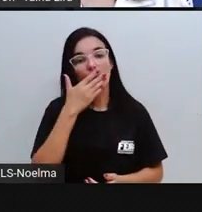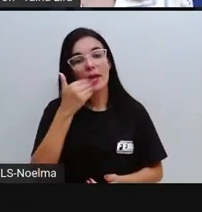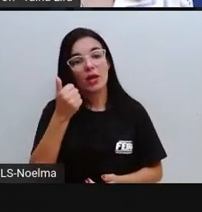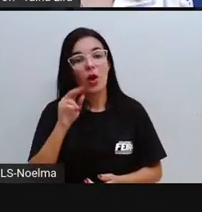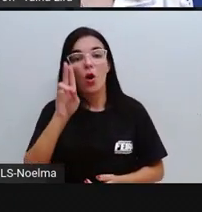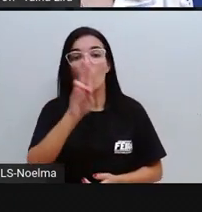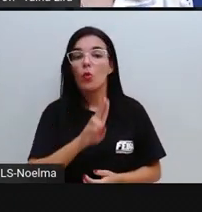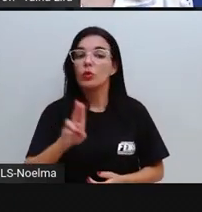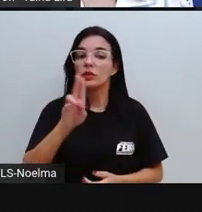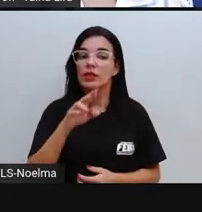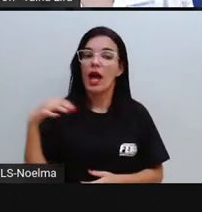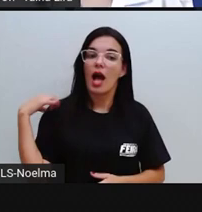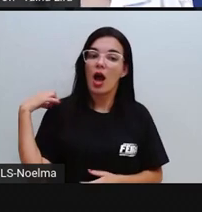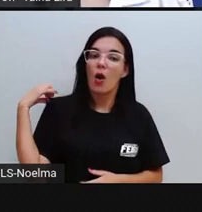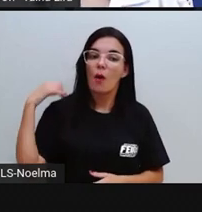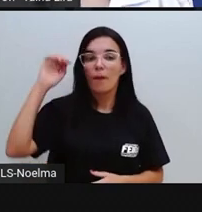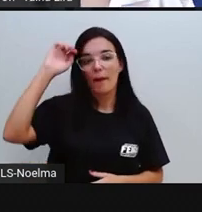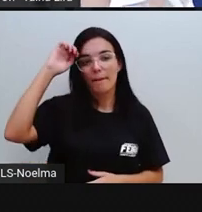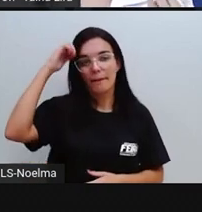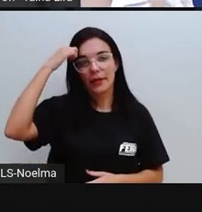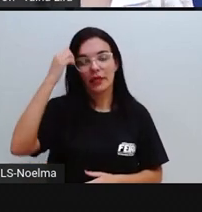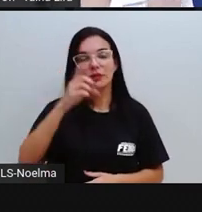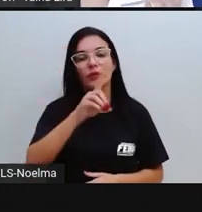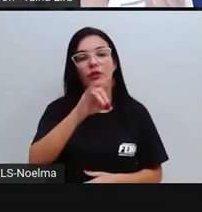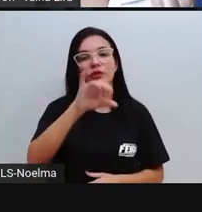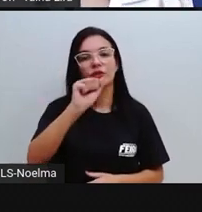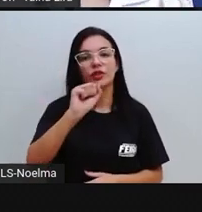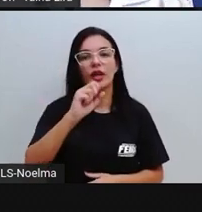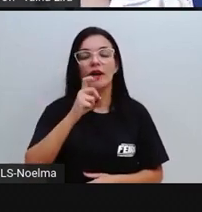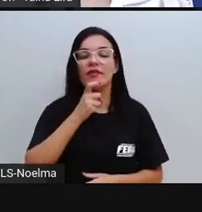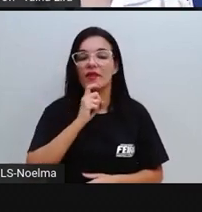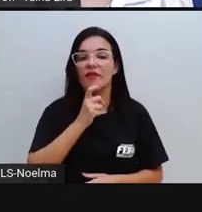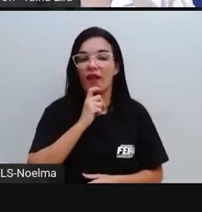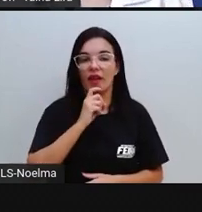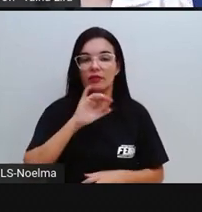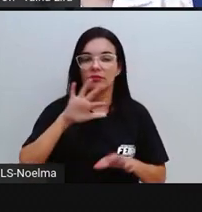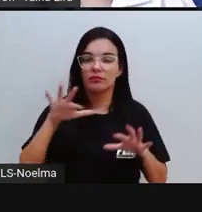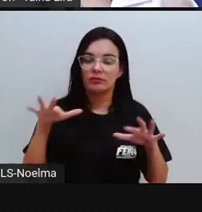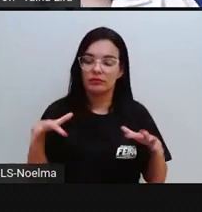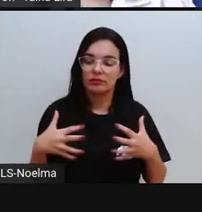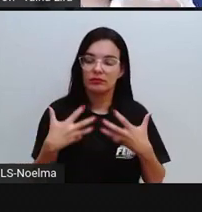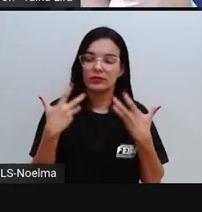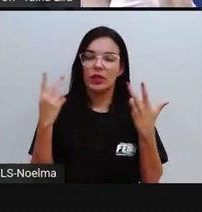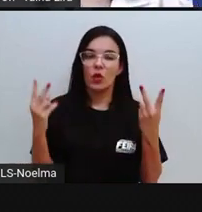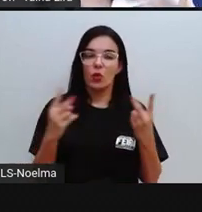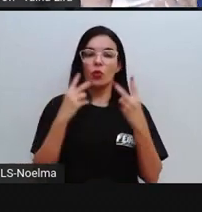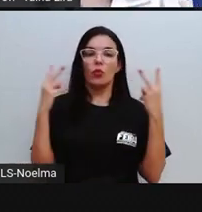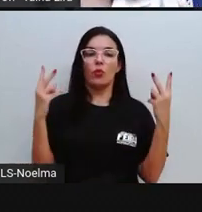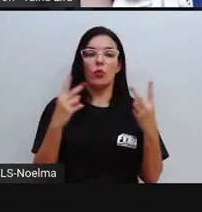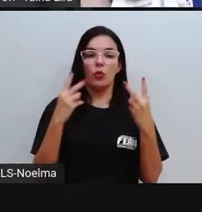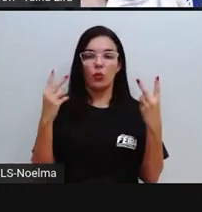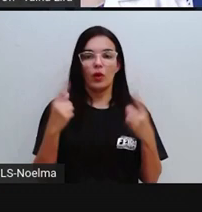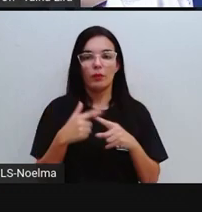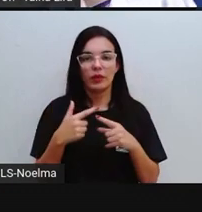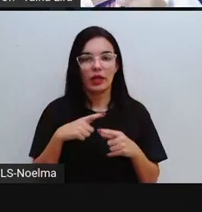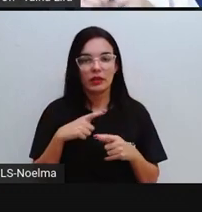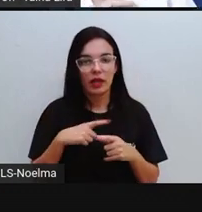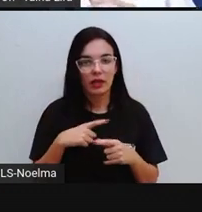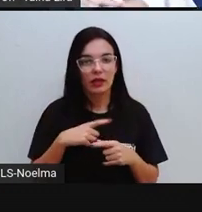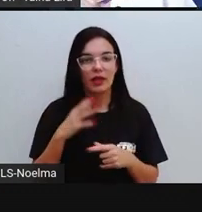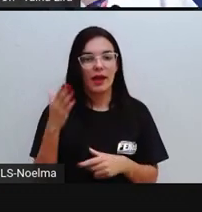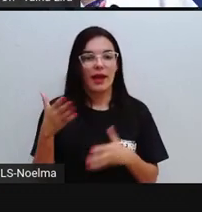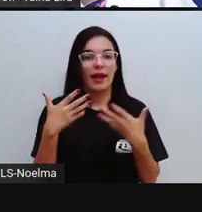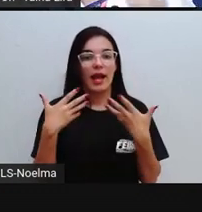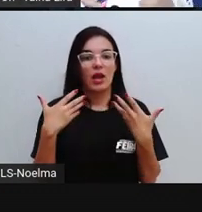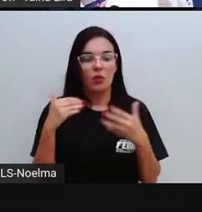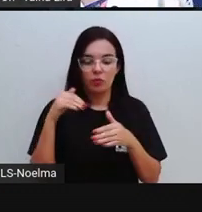né, mais frescos, como, por exemplo, no inverno, porque ela aumenta realmente a sensação de calor.